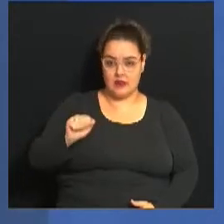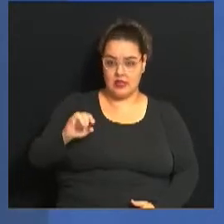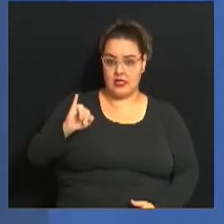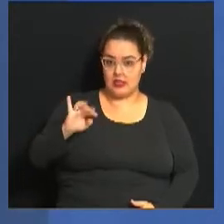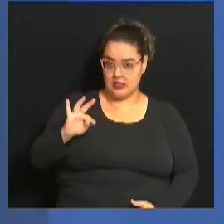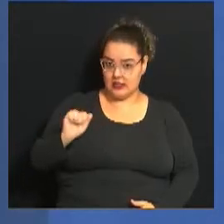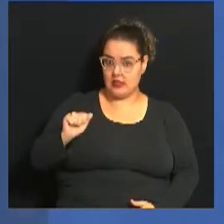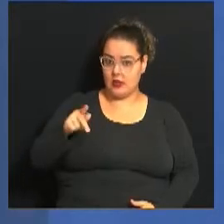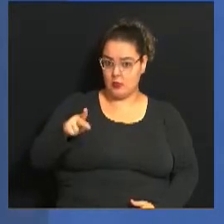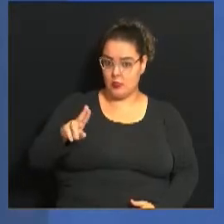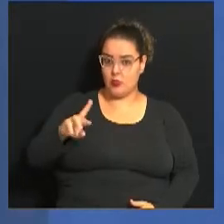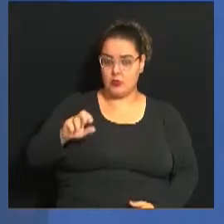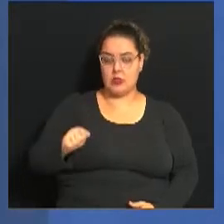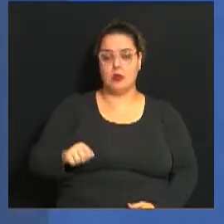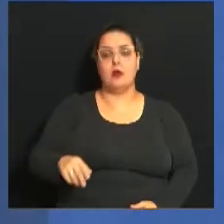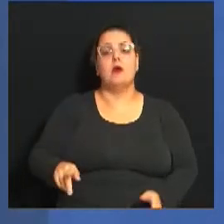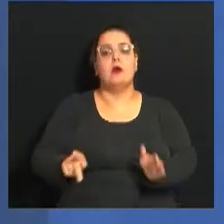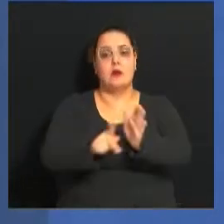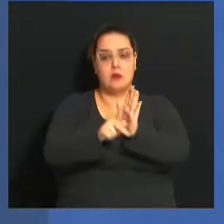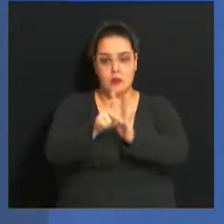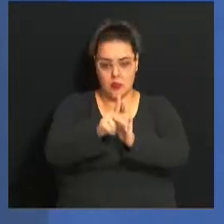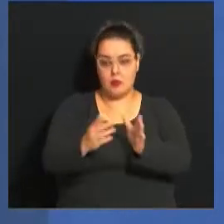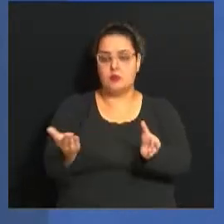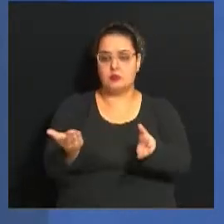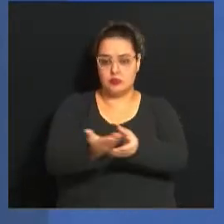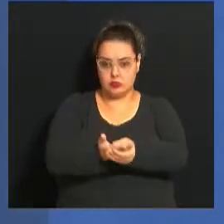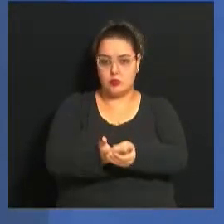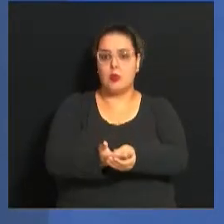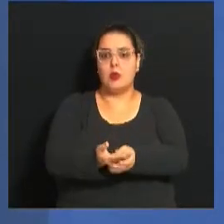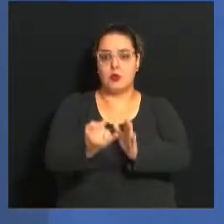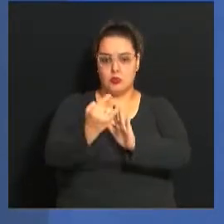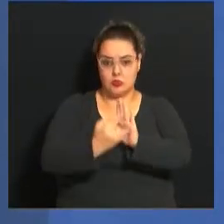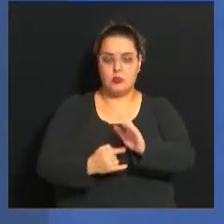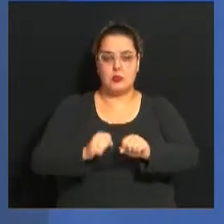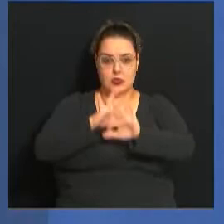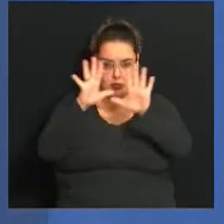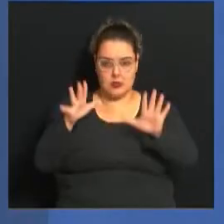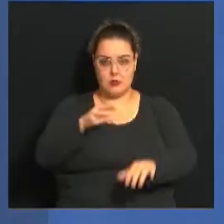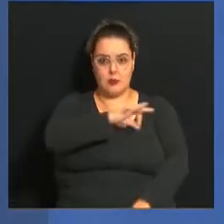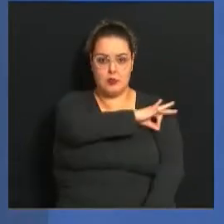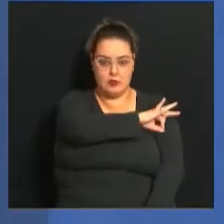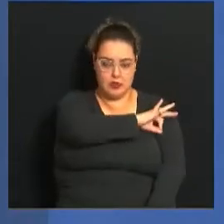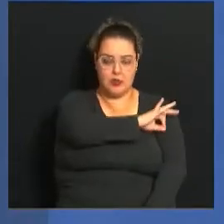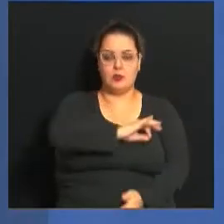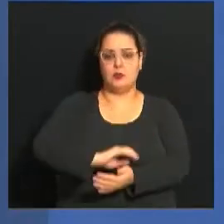ela protocolou um documento pedindo esclarecimentos à prefeitura.